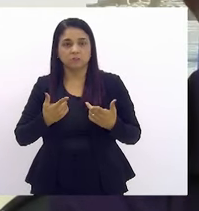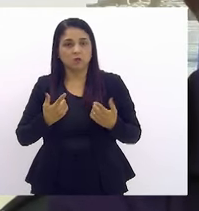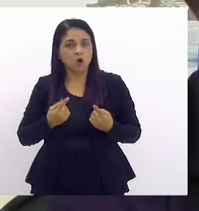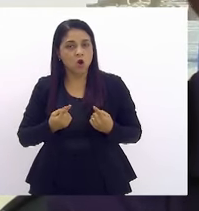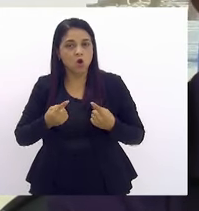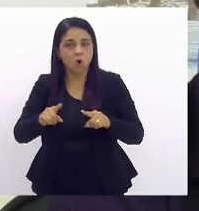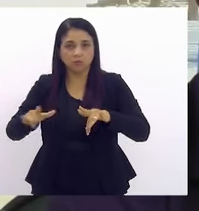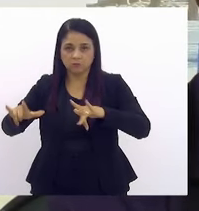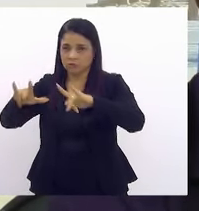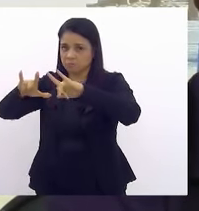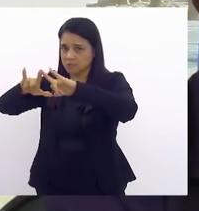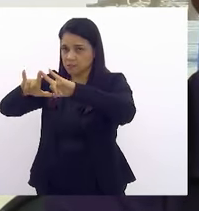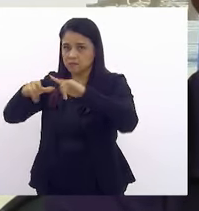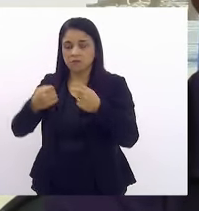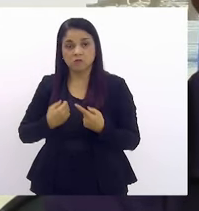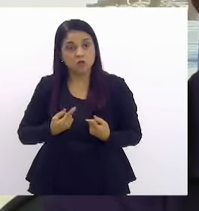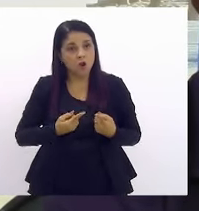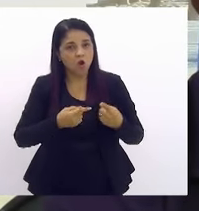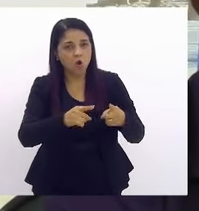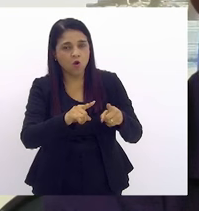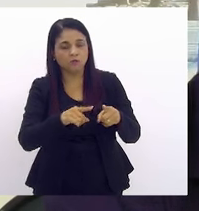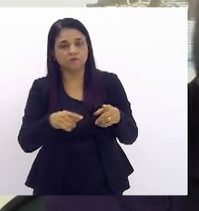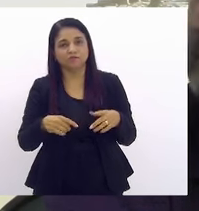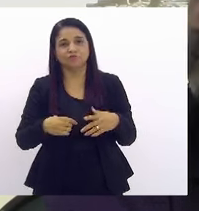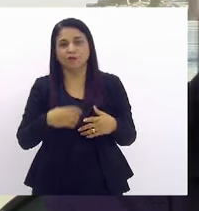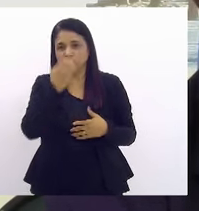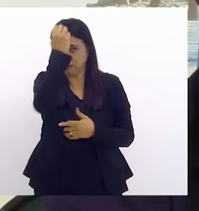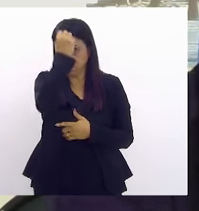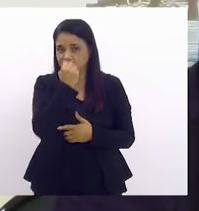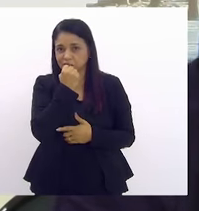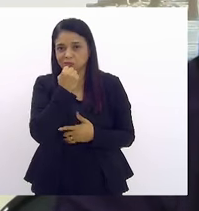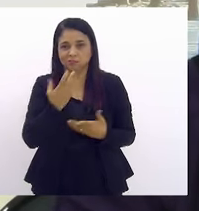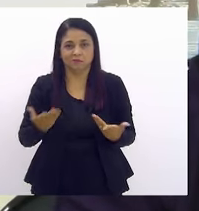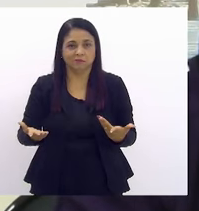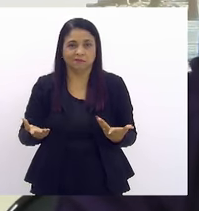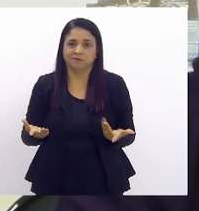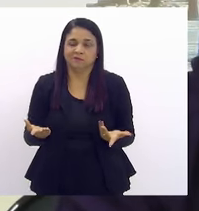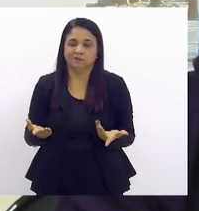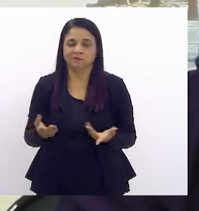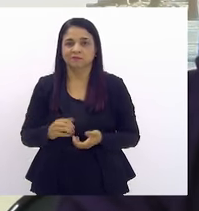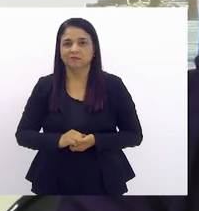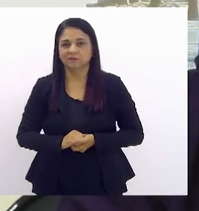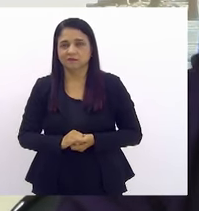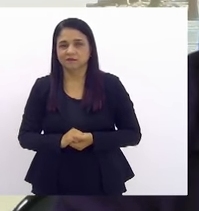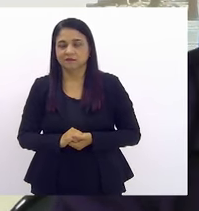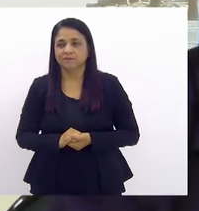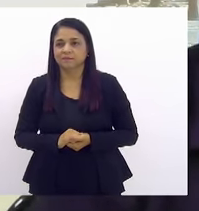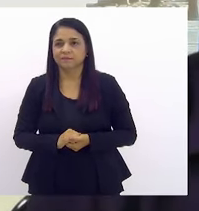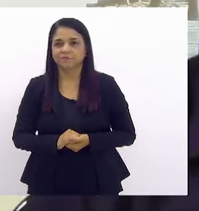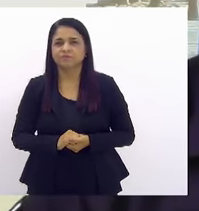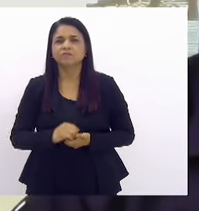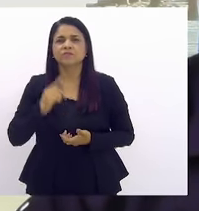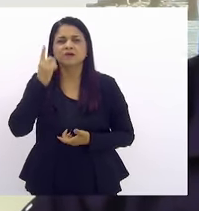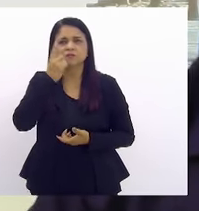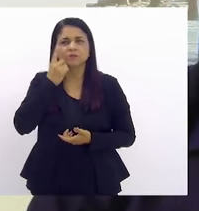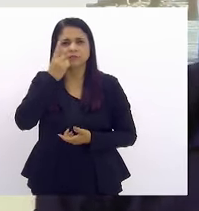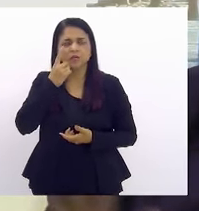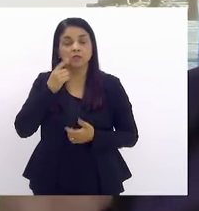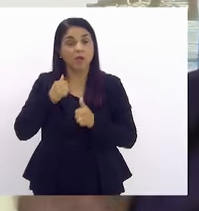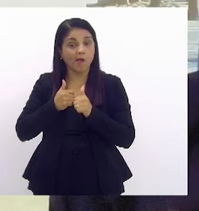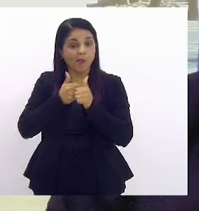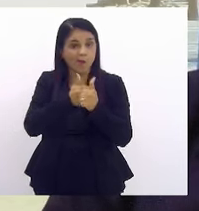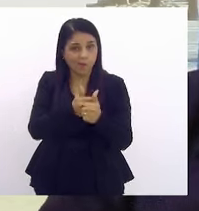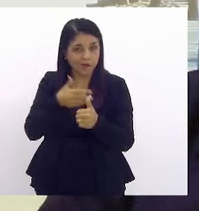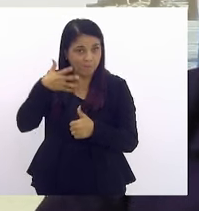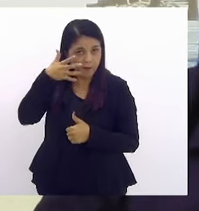narcomilícias, os narcoterroristas e por aí vai. Bom, acho que é isso. Deputado, acompanhando a fala dele, que